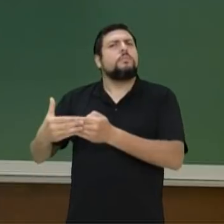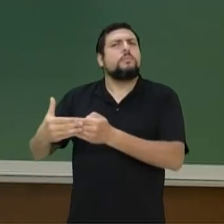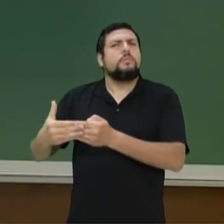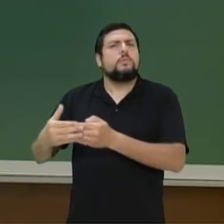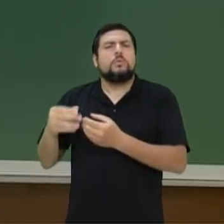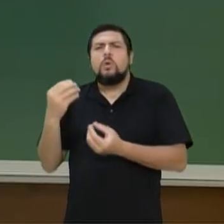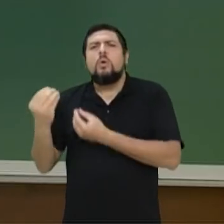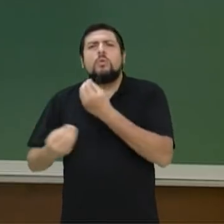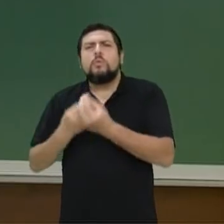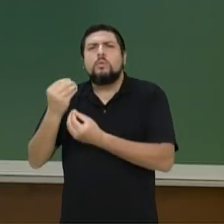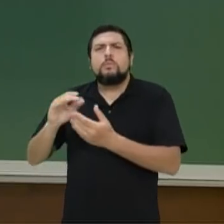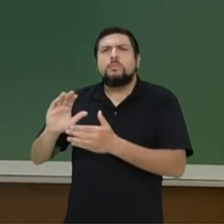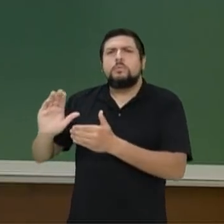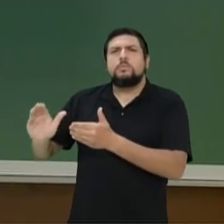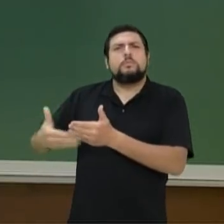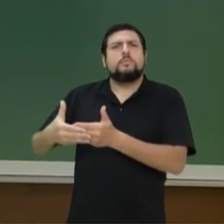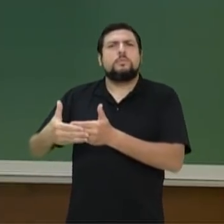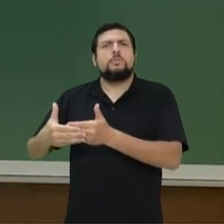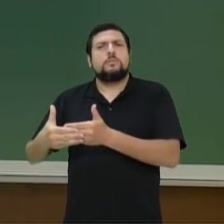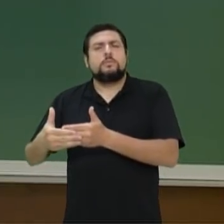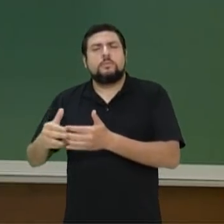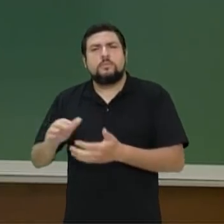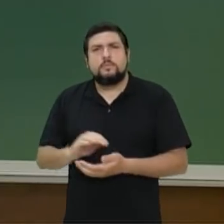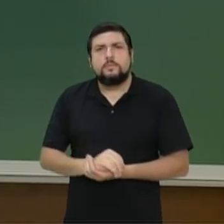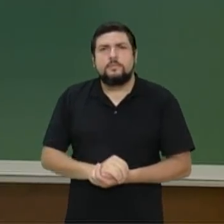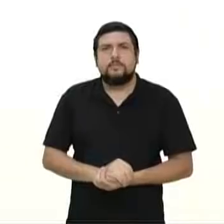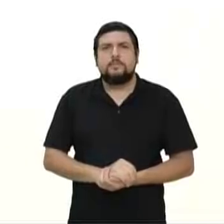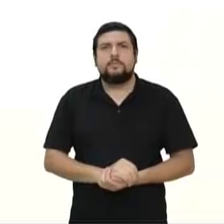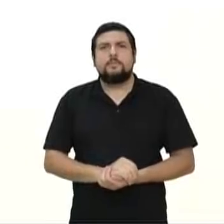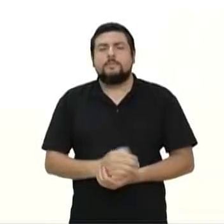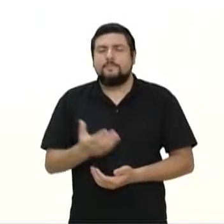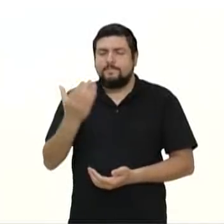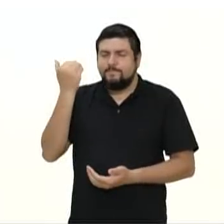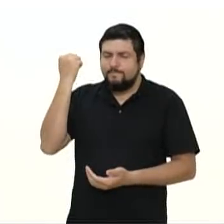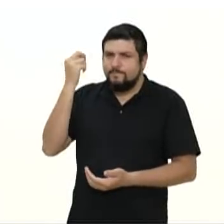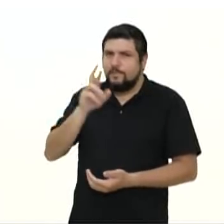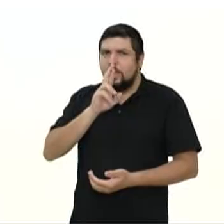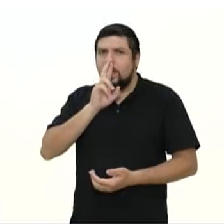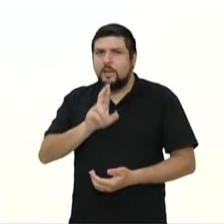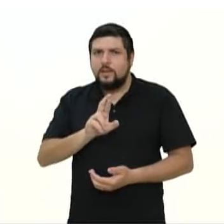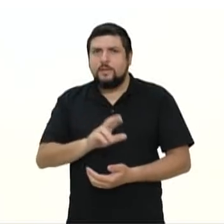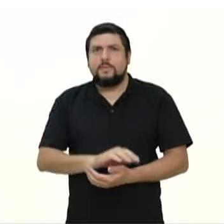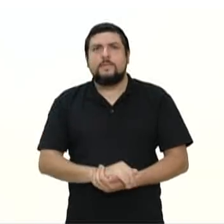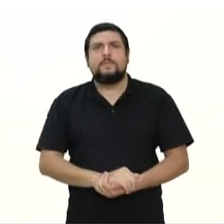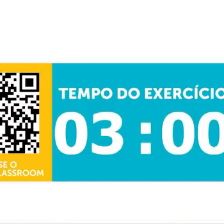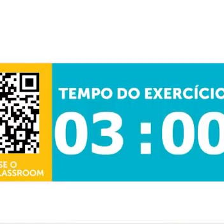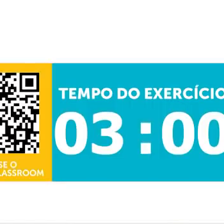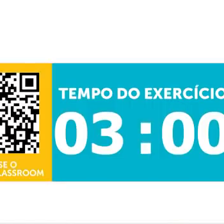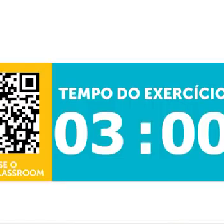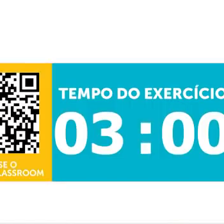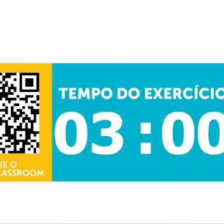como ocorreu este encerramento do lixão? Vamos lá responder?